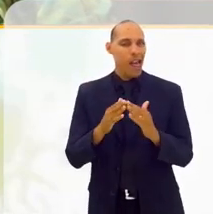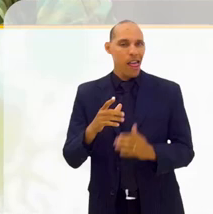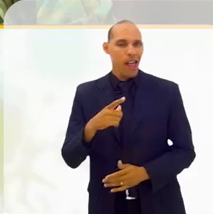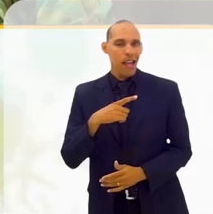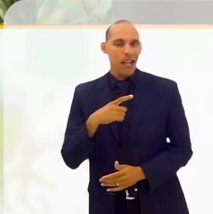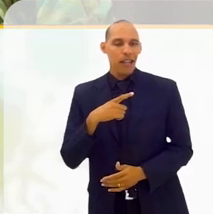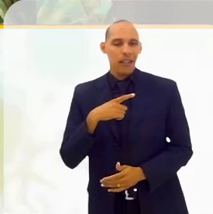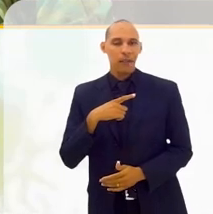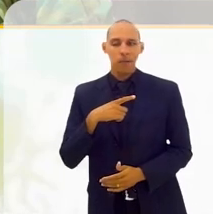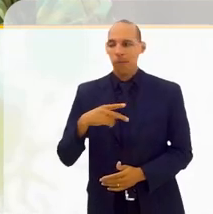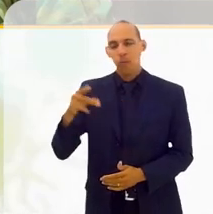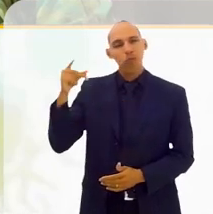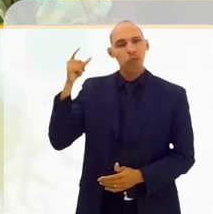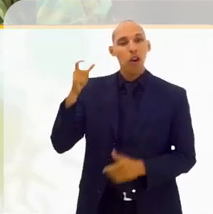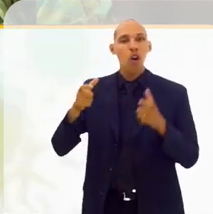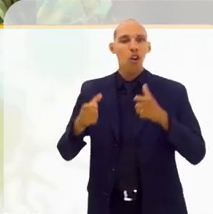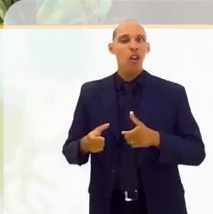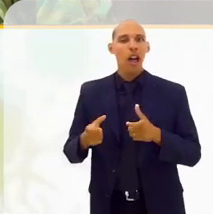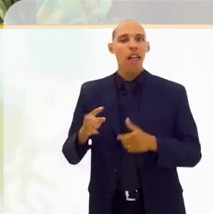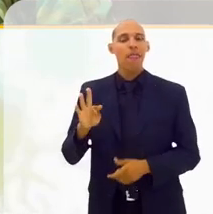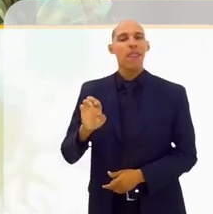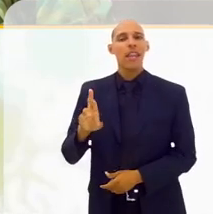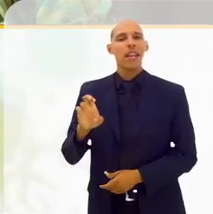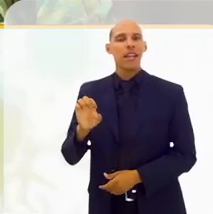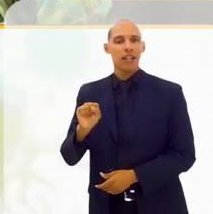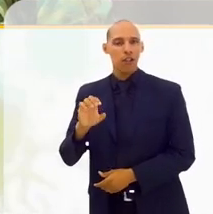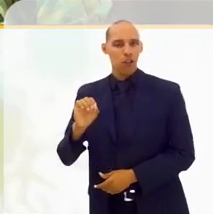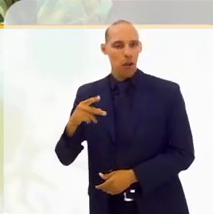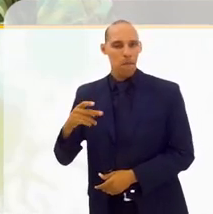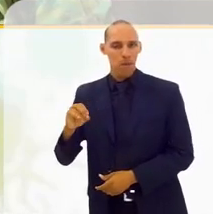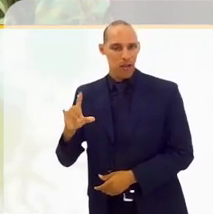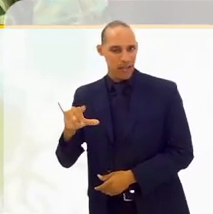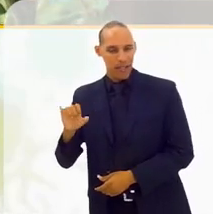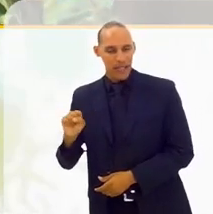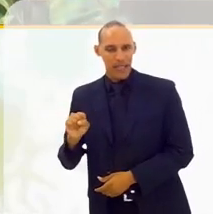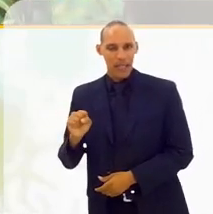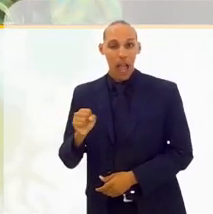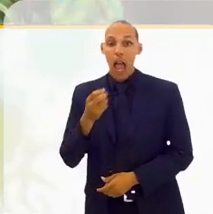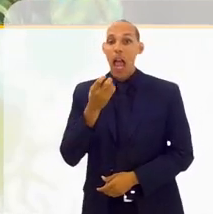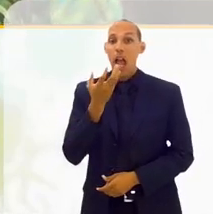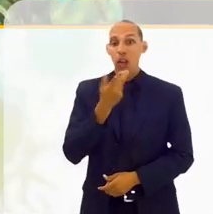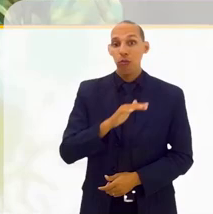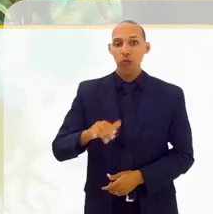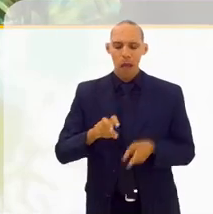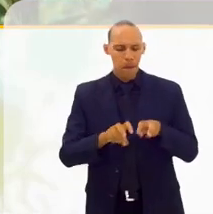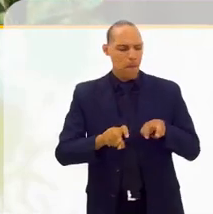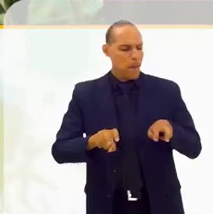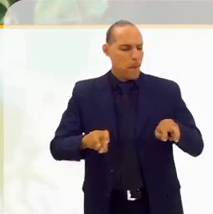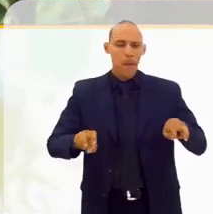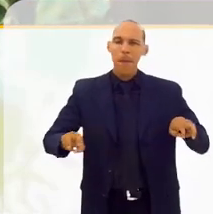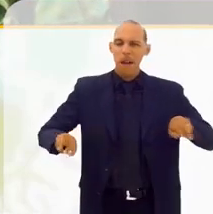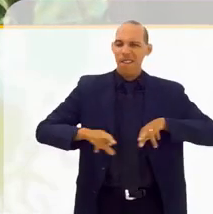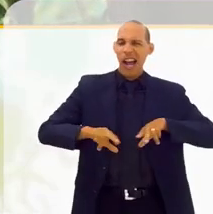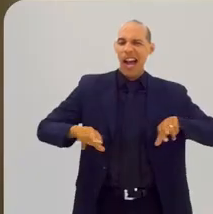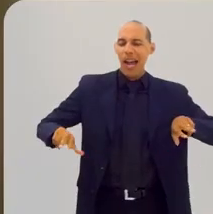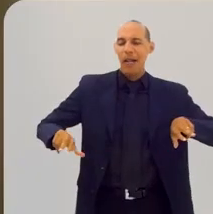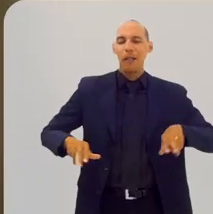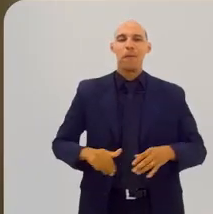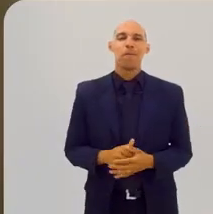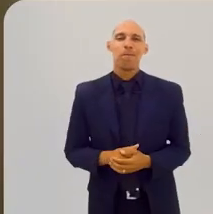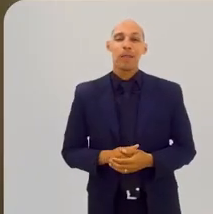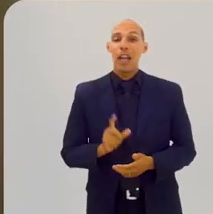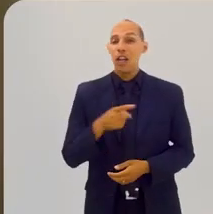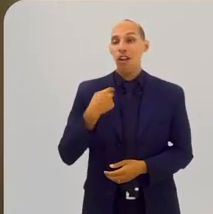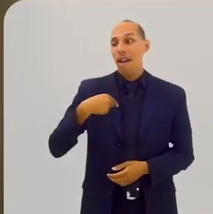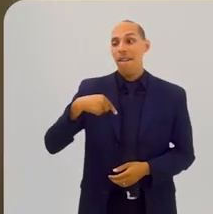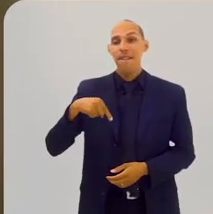a gente tem mas eu não vou muito tempo uma casa em Teresópolis e tinham várias crianças sentadas assim a gente tava